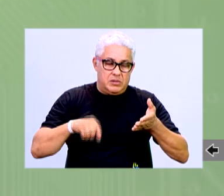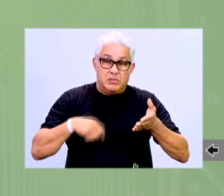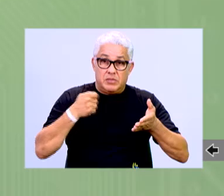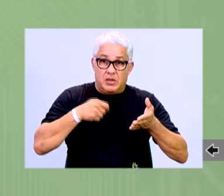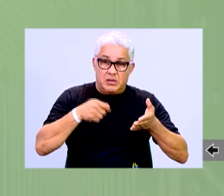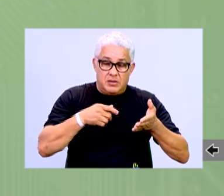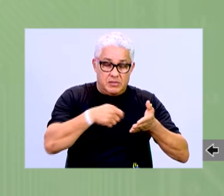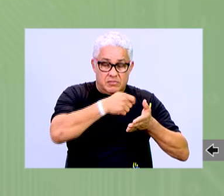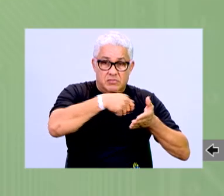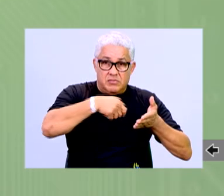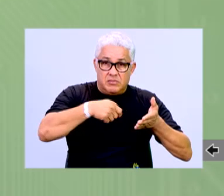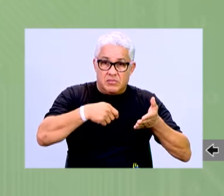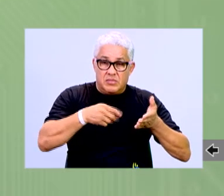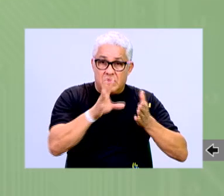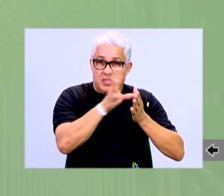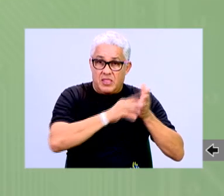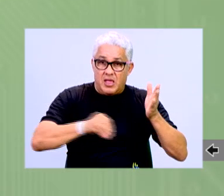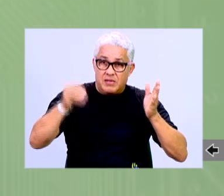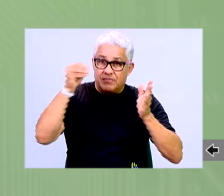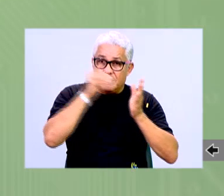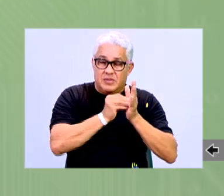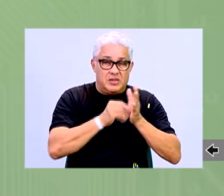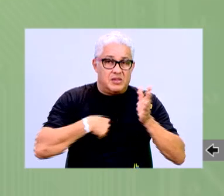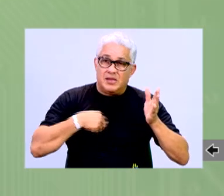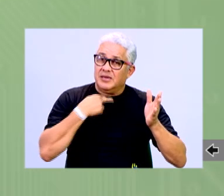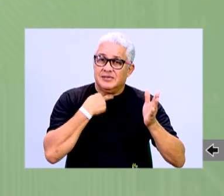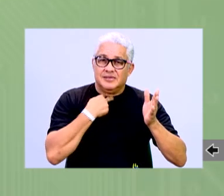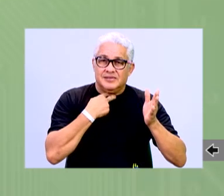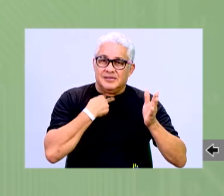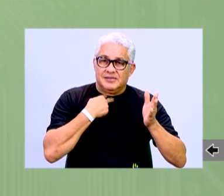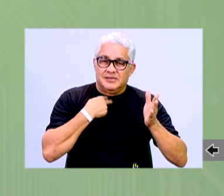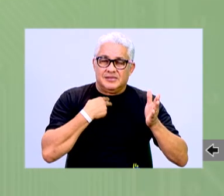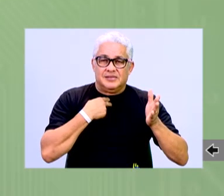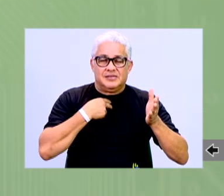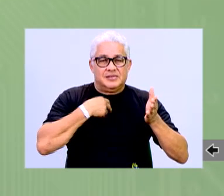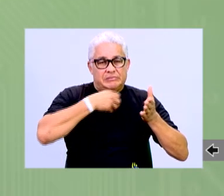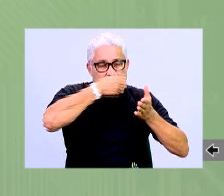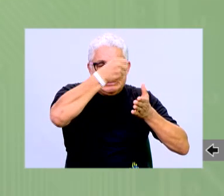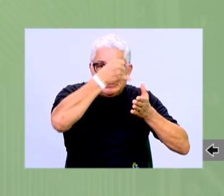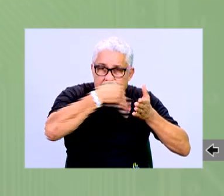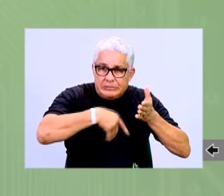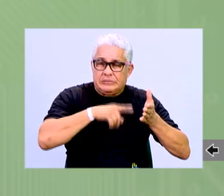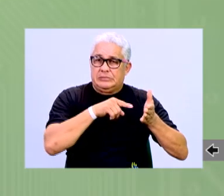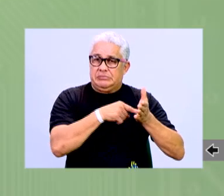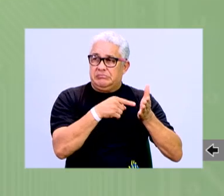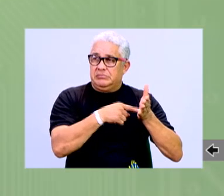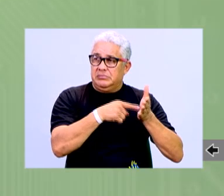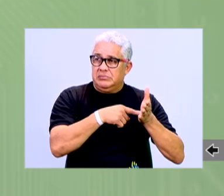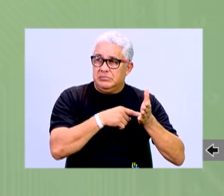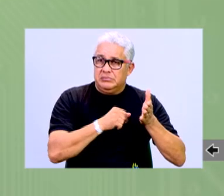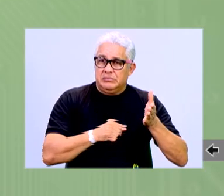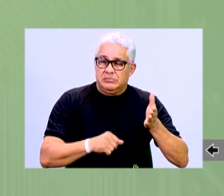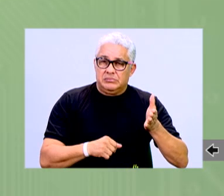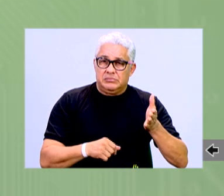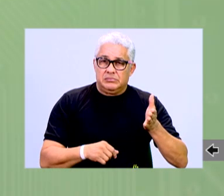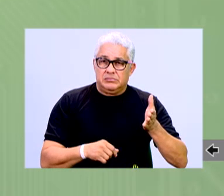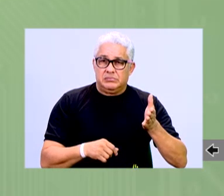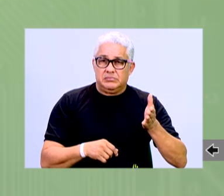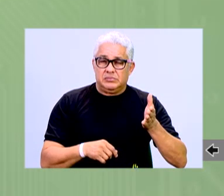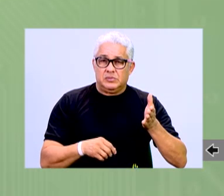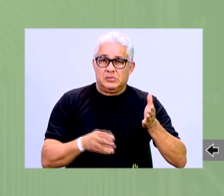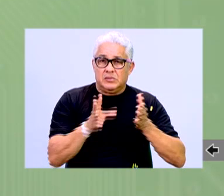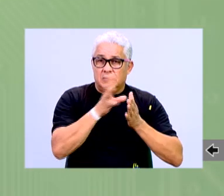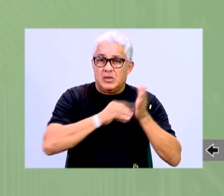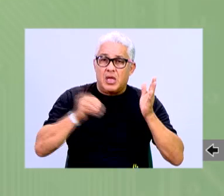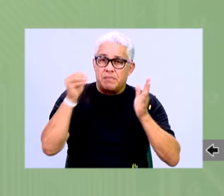desatrelar da linguagem. Então, eu não tenho que fazer referência no requisito qual linguagem